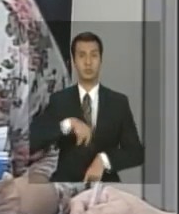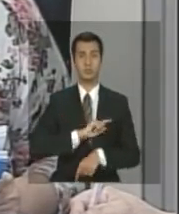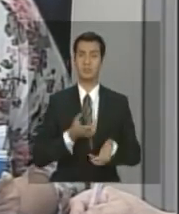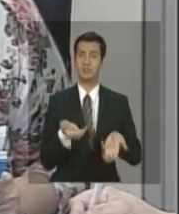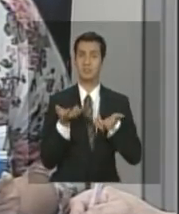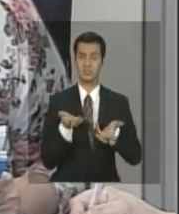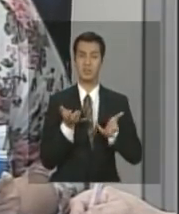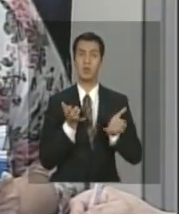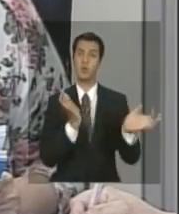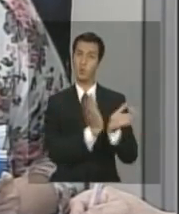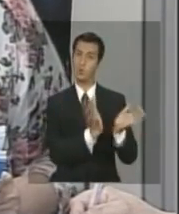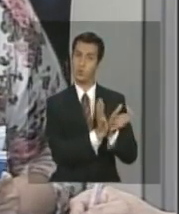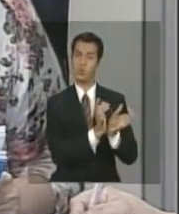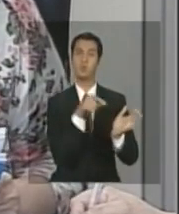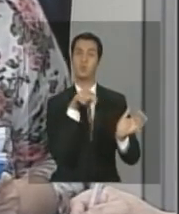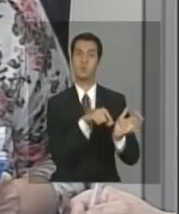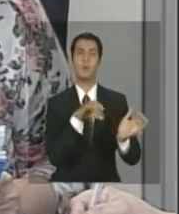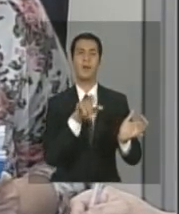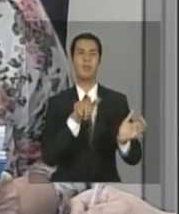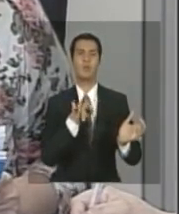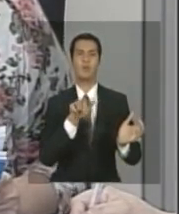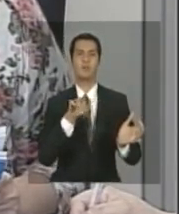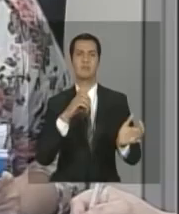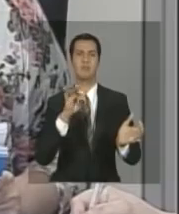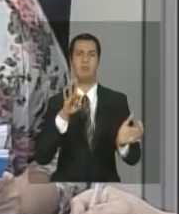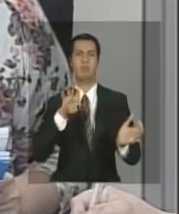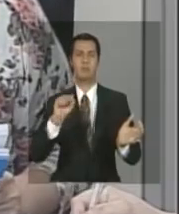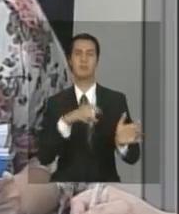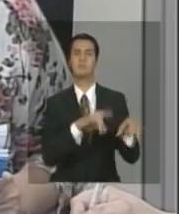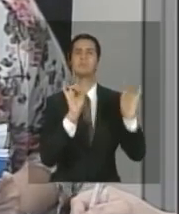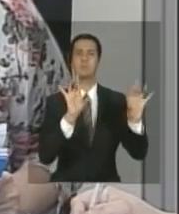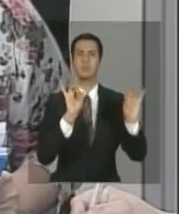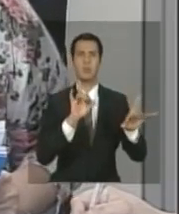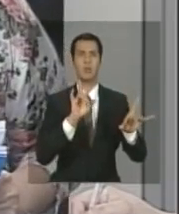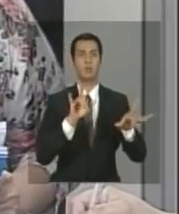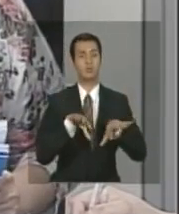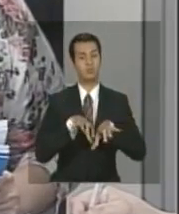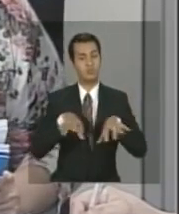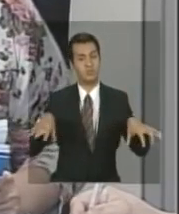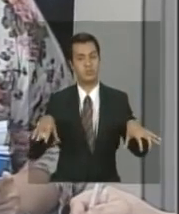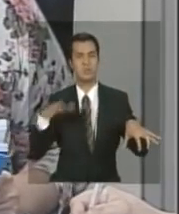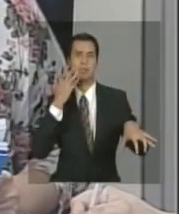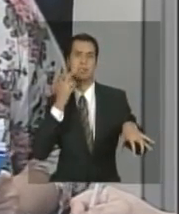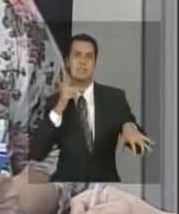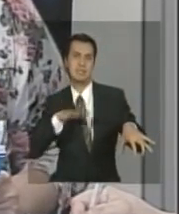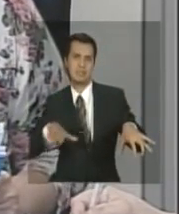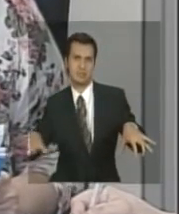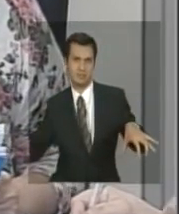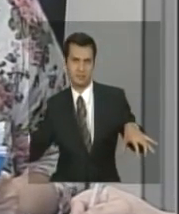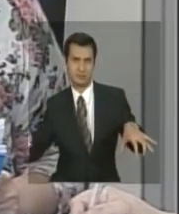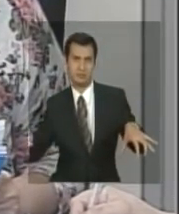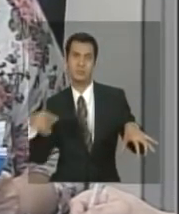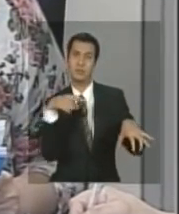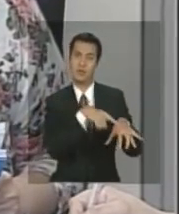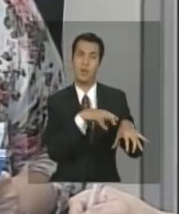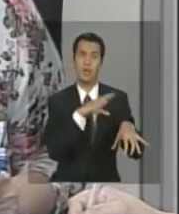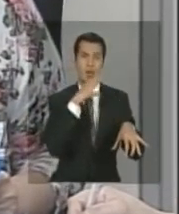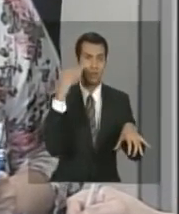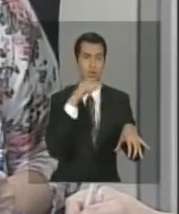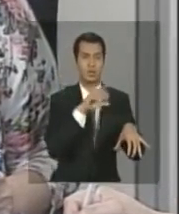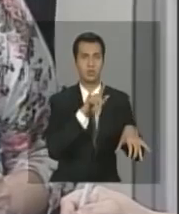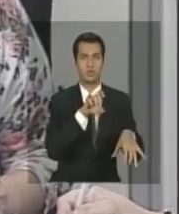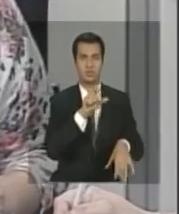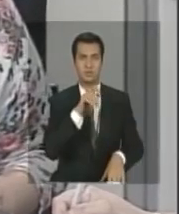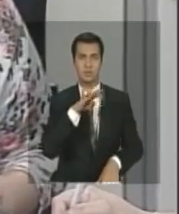especial para essa população adolescente, diferenciado do público de crianças. É importante não só para